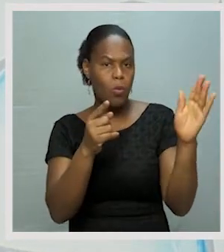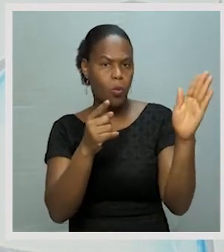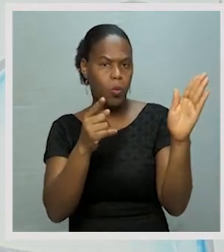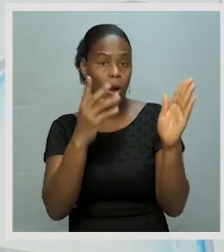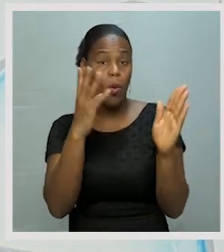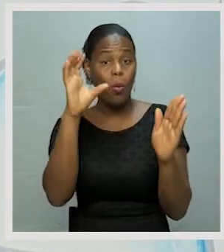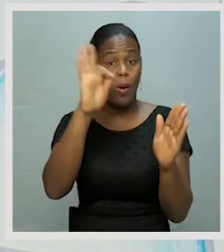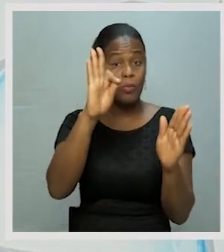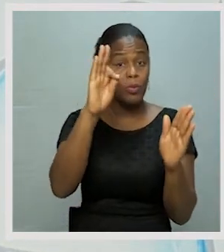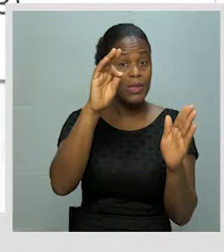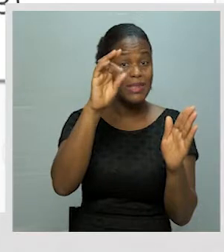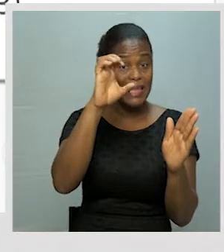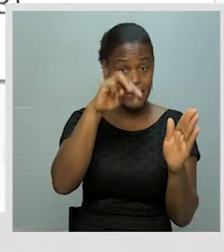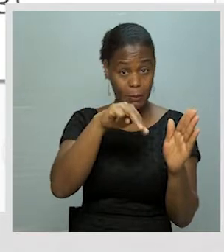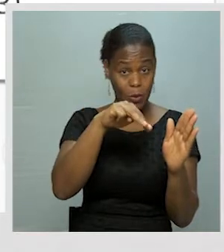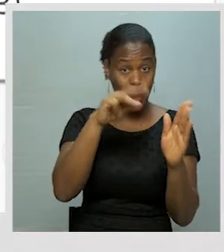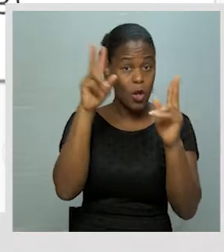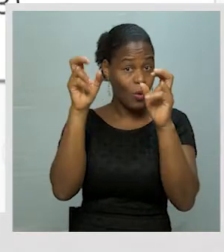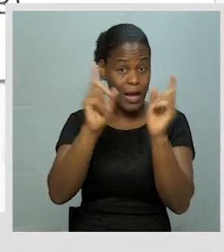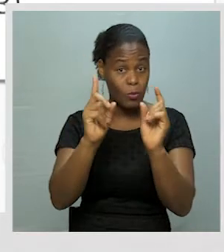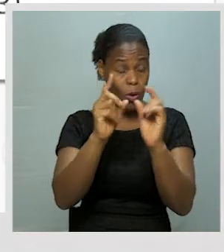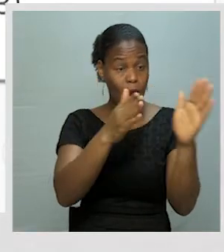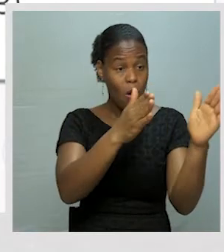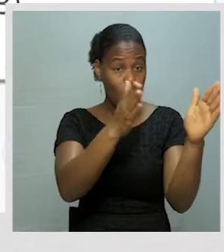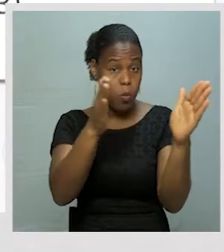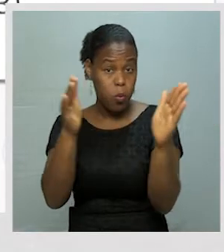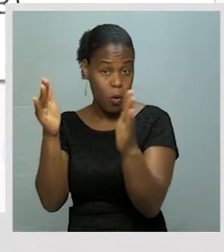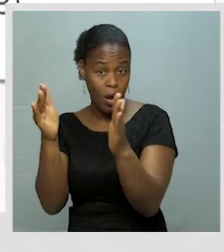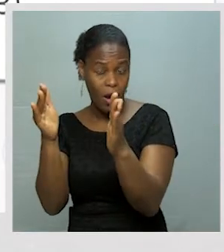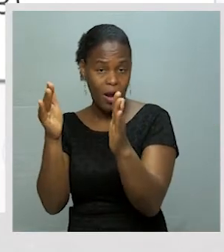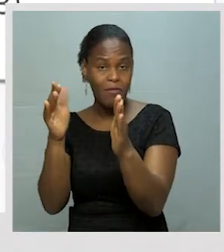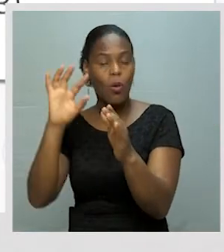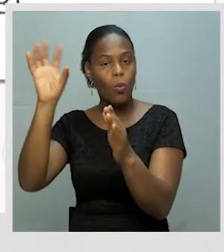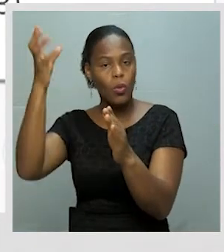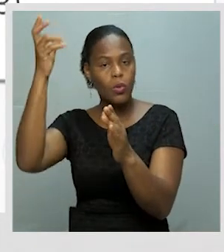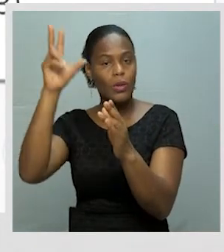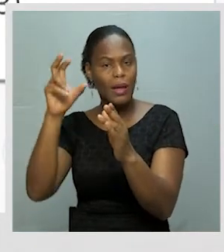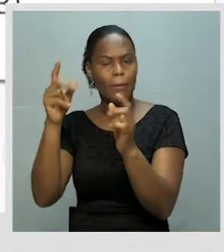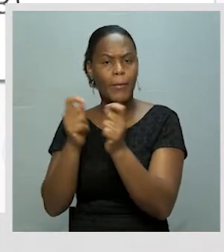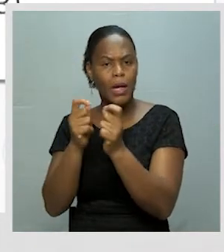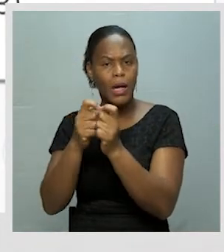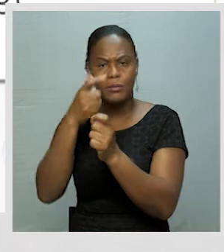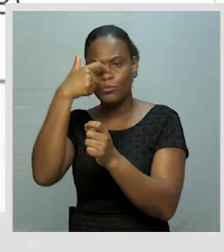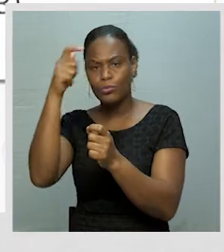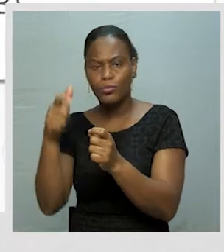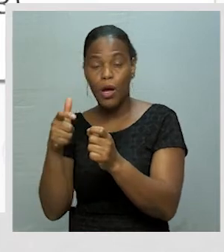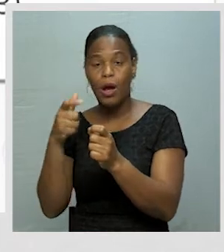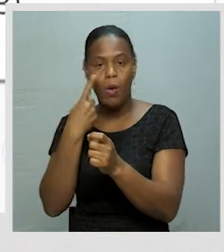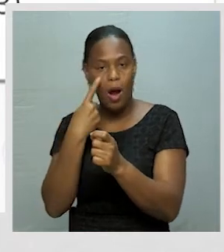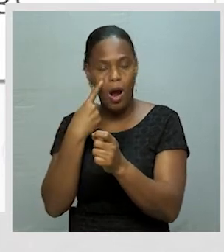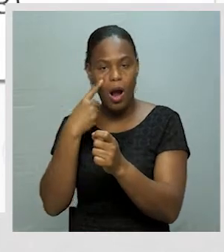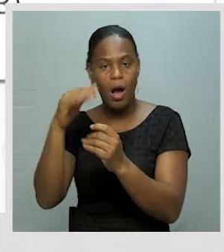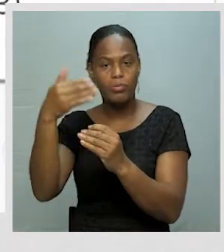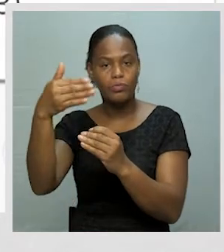abre aspas. Aqui temos um exemplo. A cultura é um termo muito próximo da civilização, que conhecerá o grande